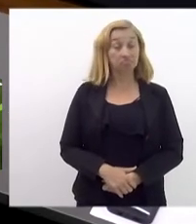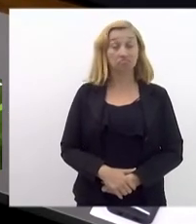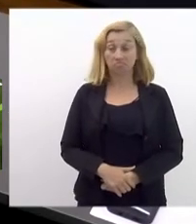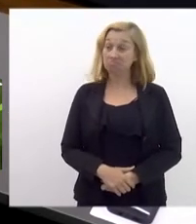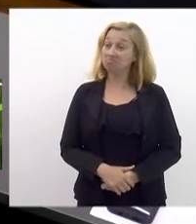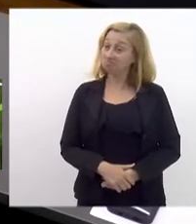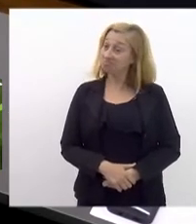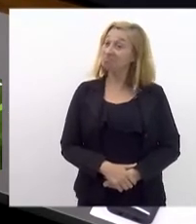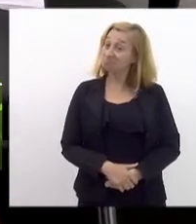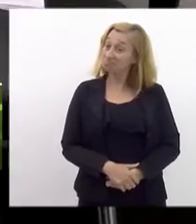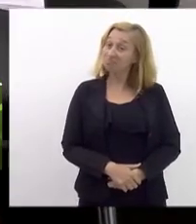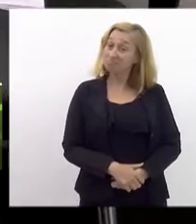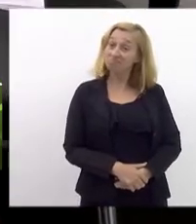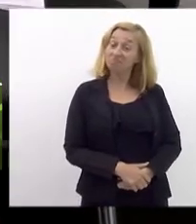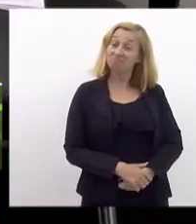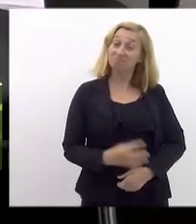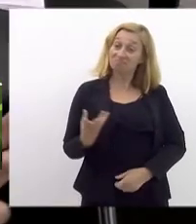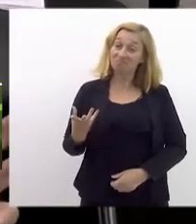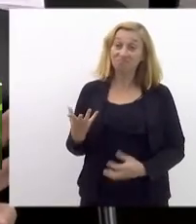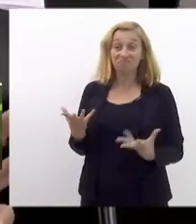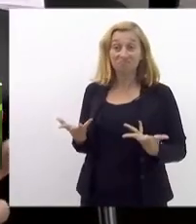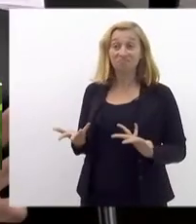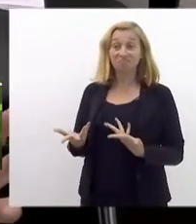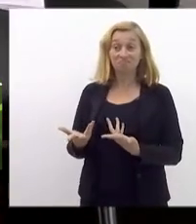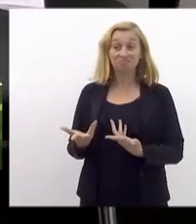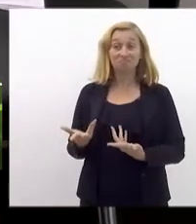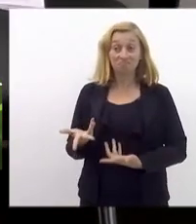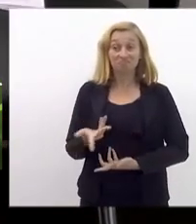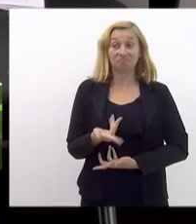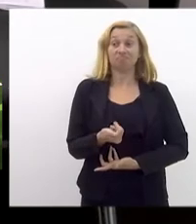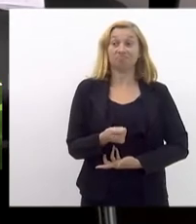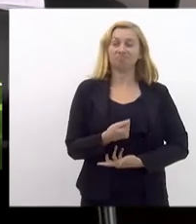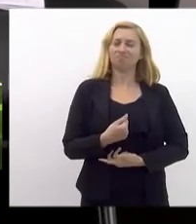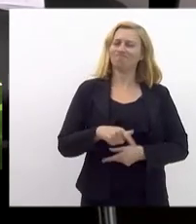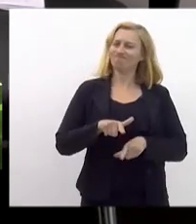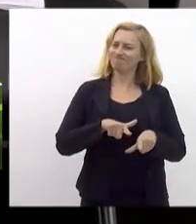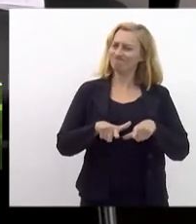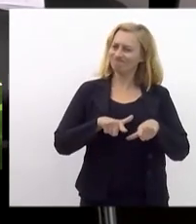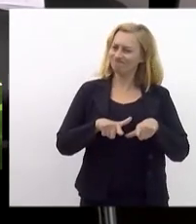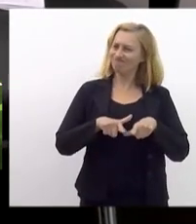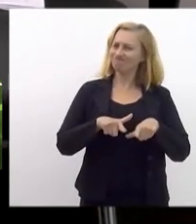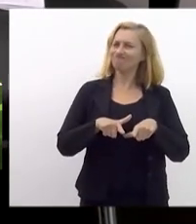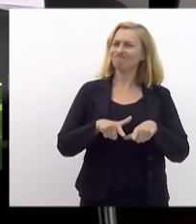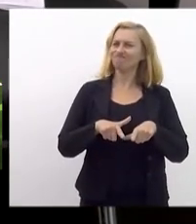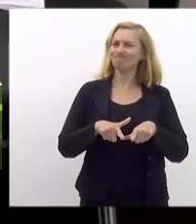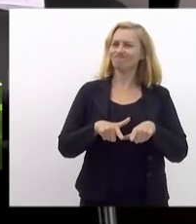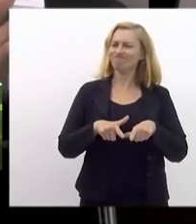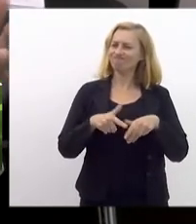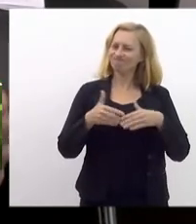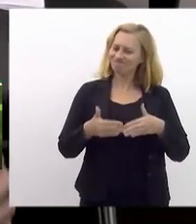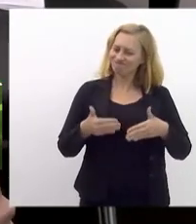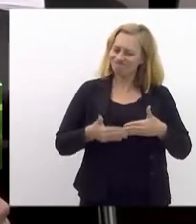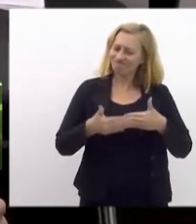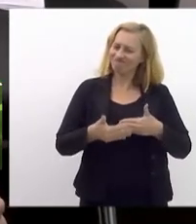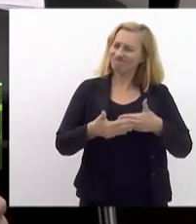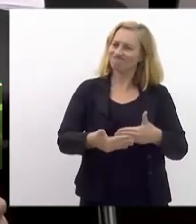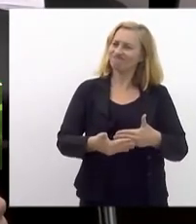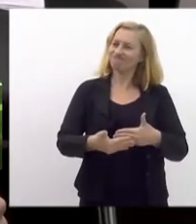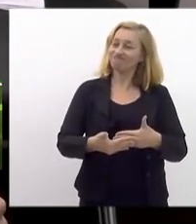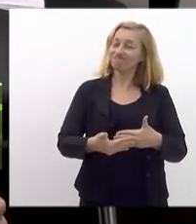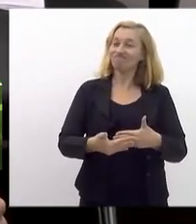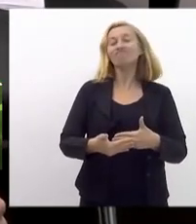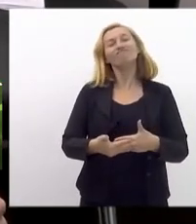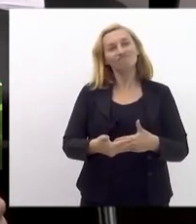com muita legitimidade tem desenvolvido esse trabalho de avançar no